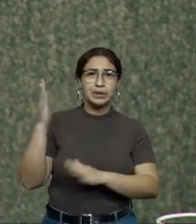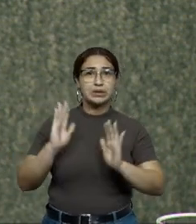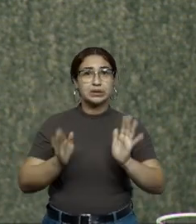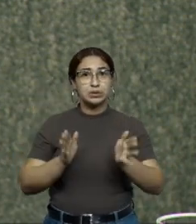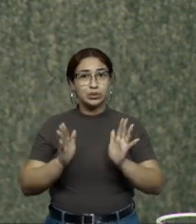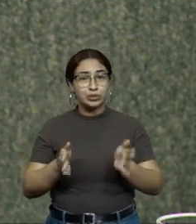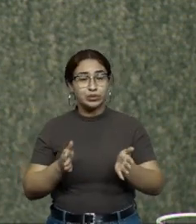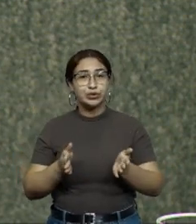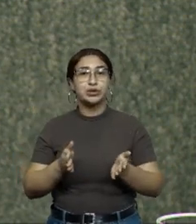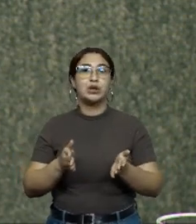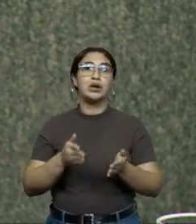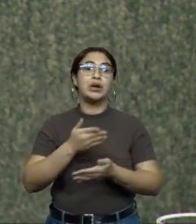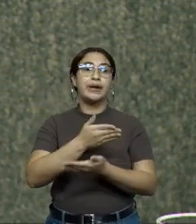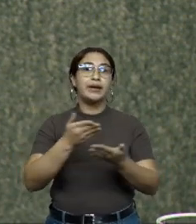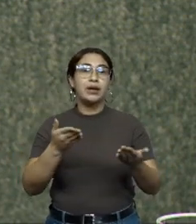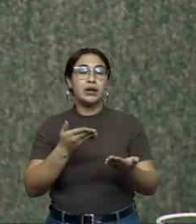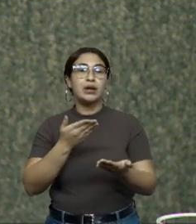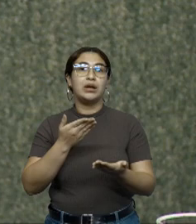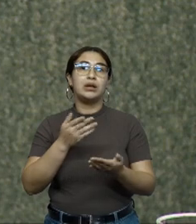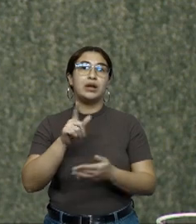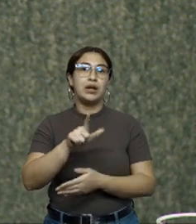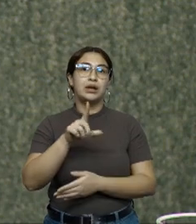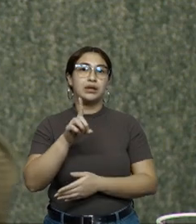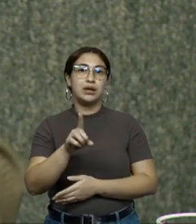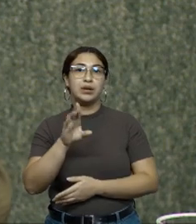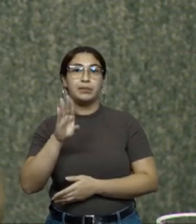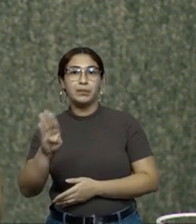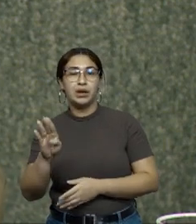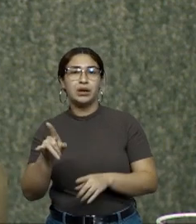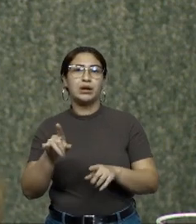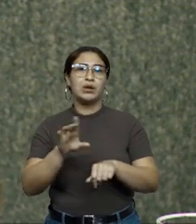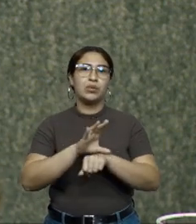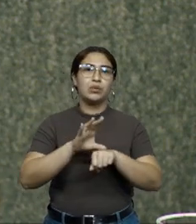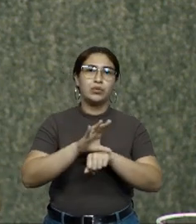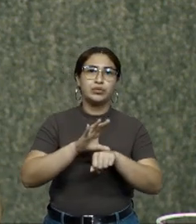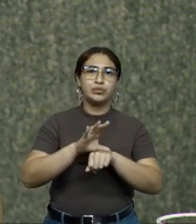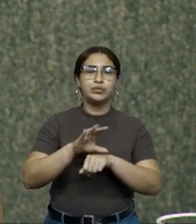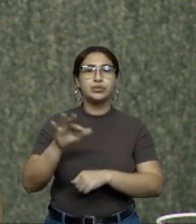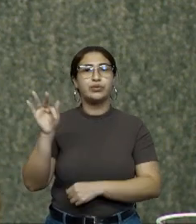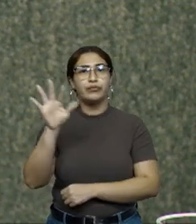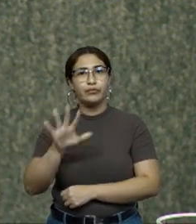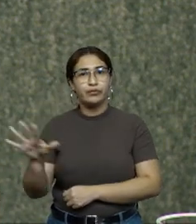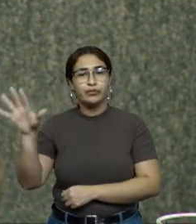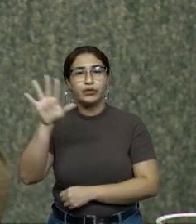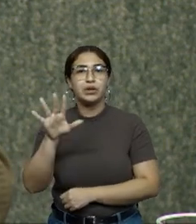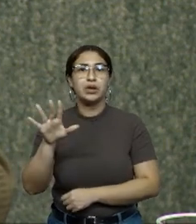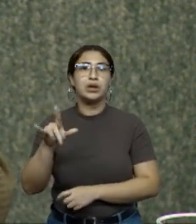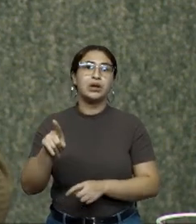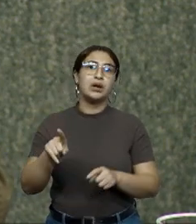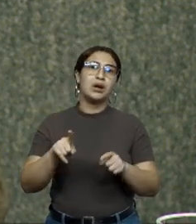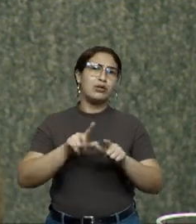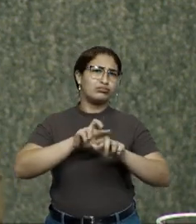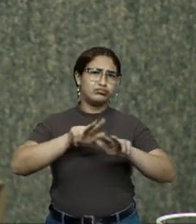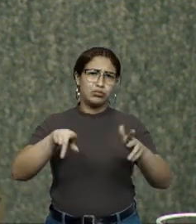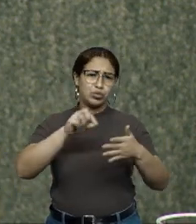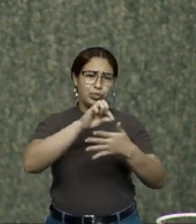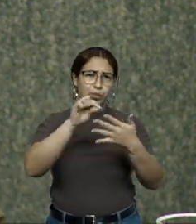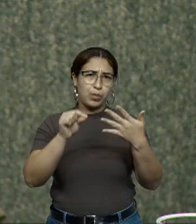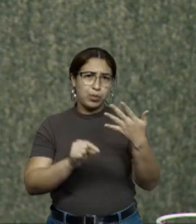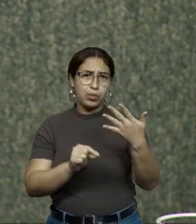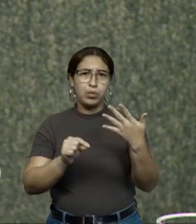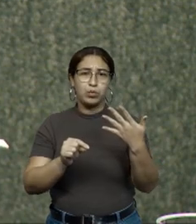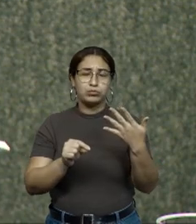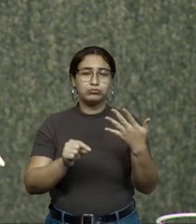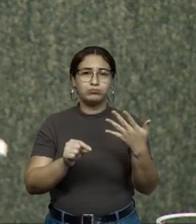Constituição Federal da LDB e de outras e outros dispositivos infraconstitucionais